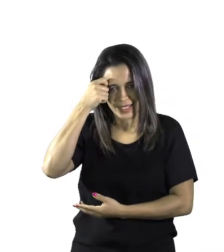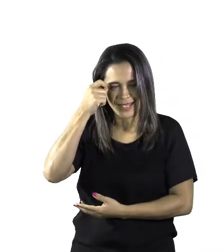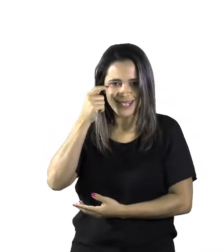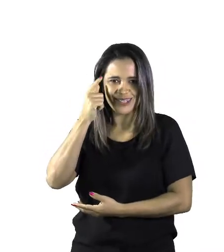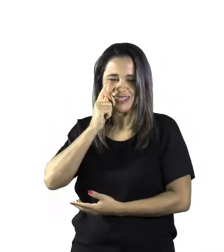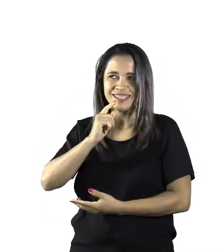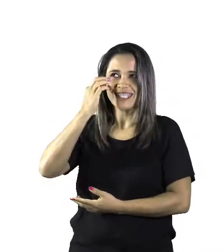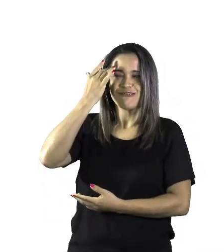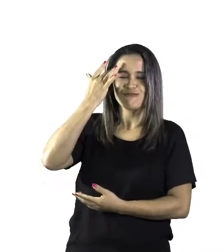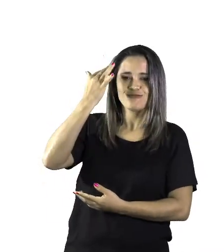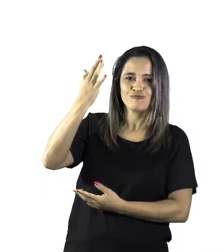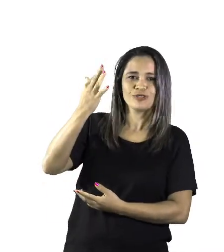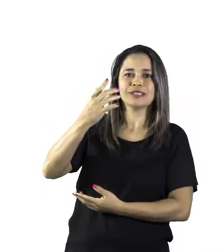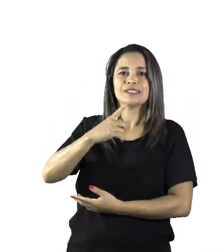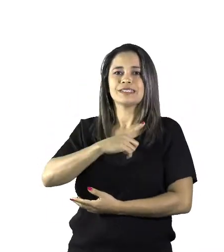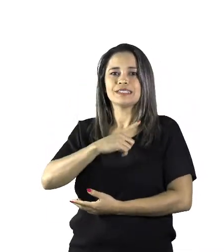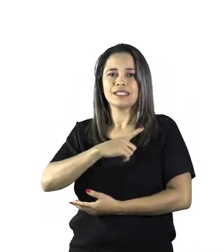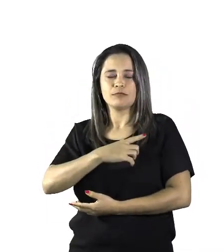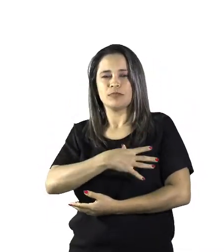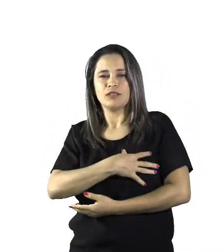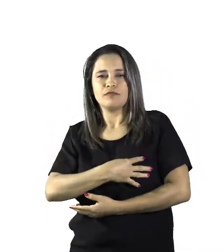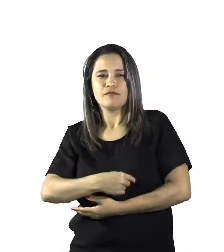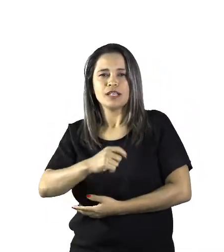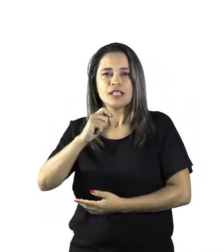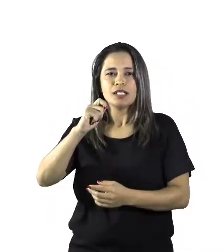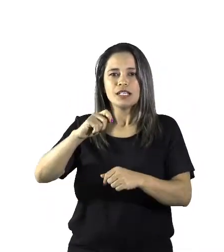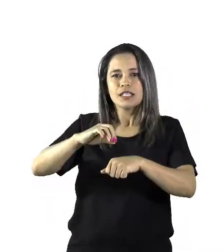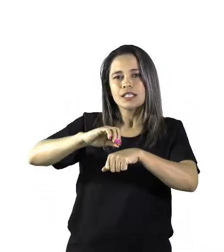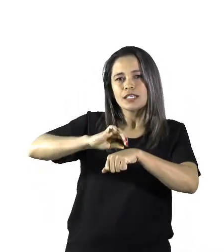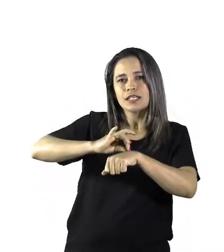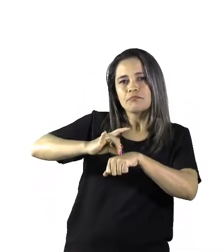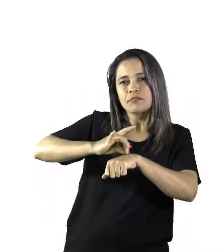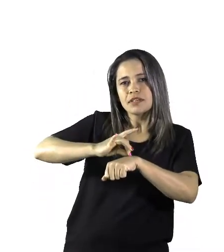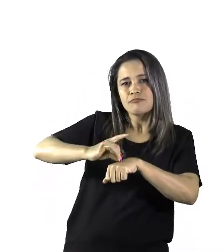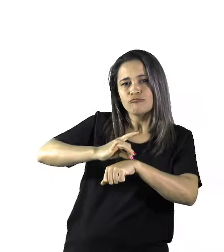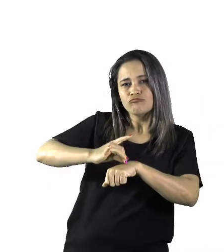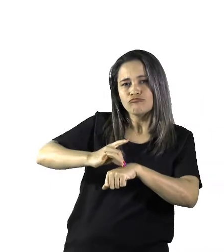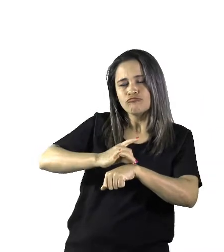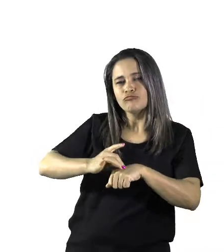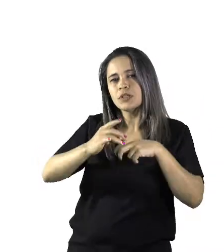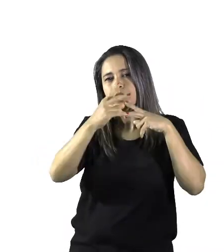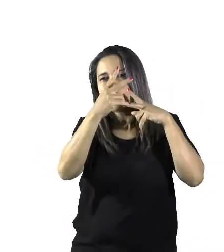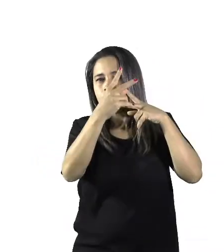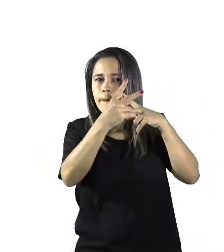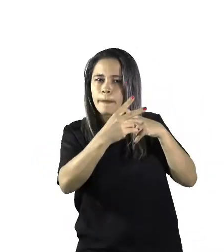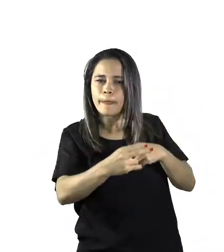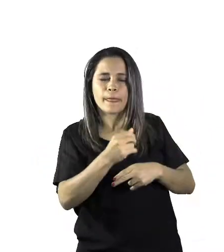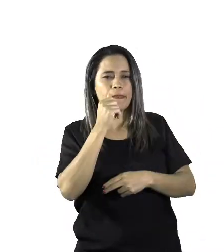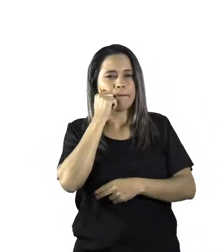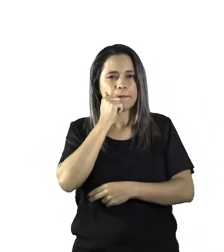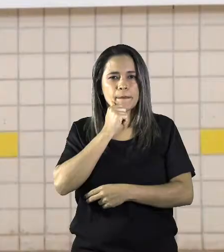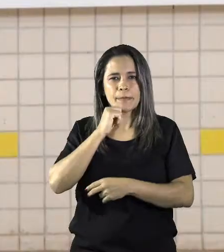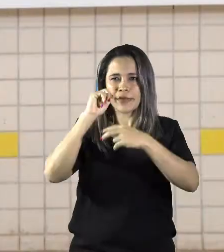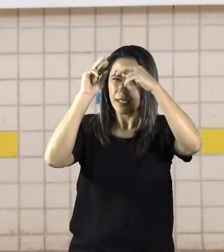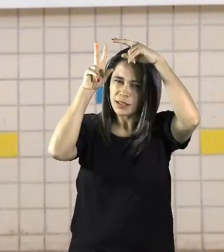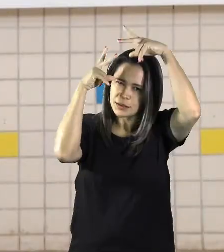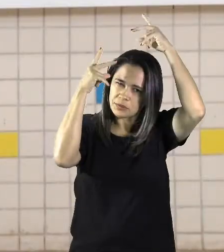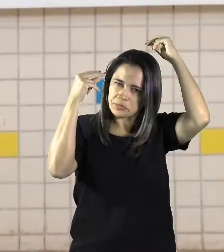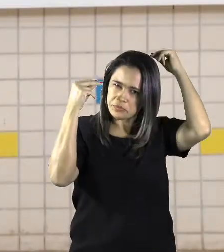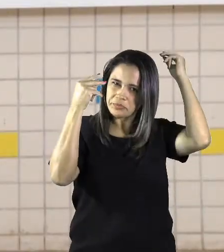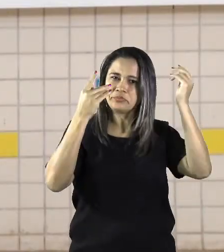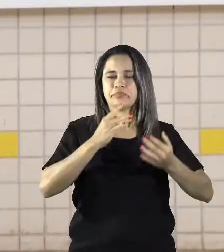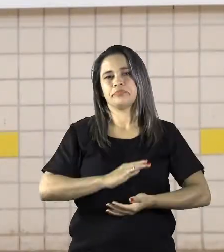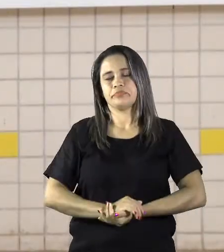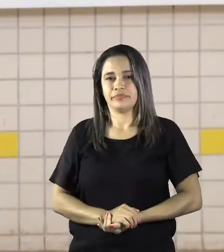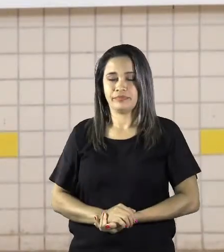de ter uma filha pretinha como a menina do laço de fita. Então, o